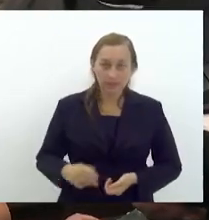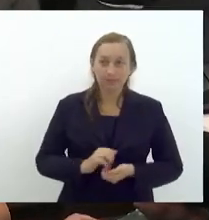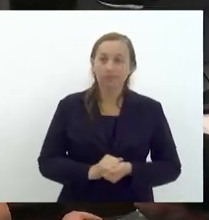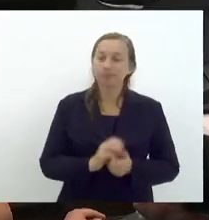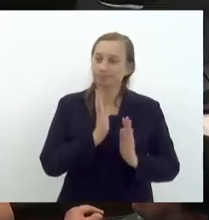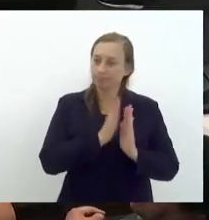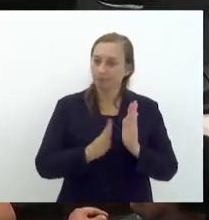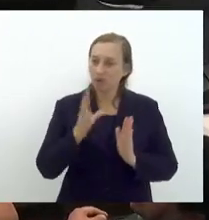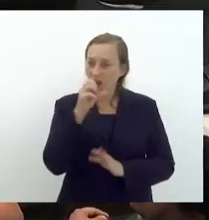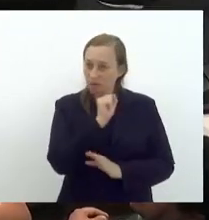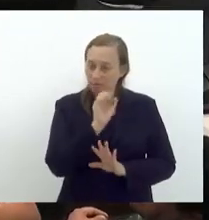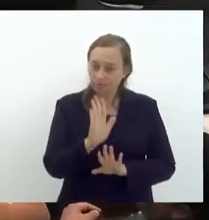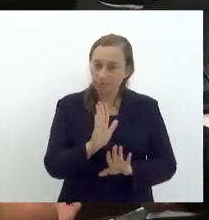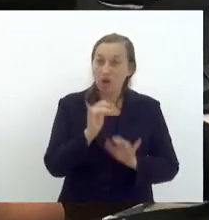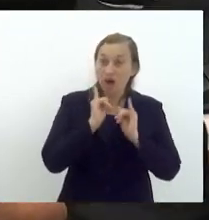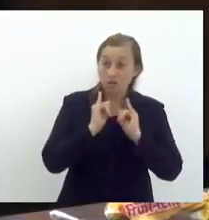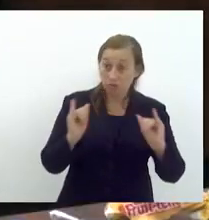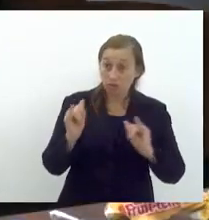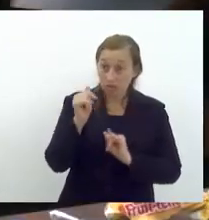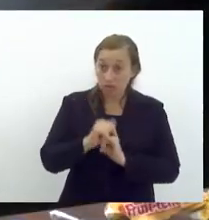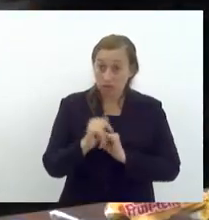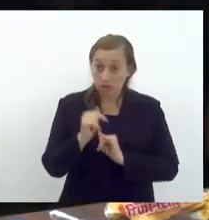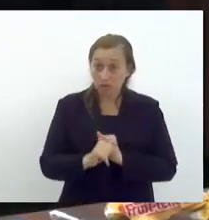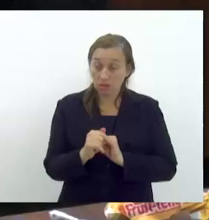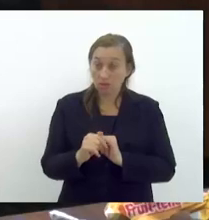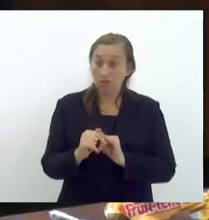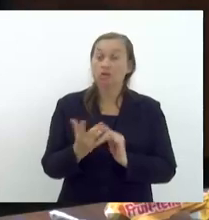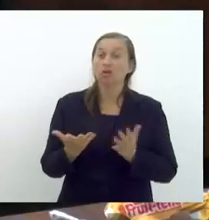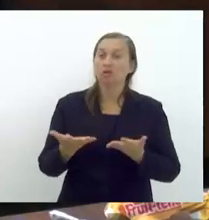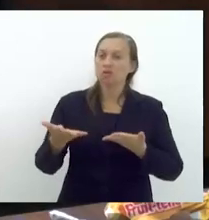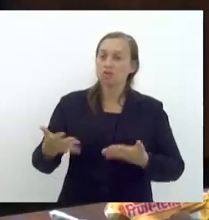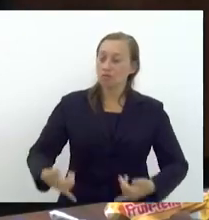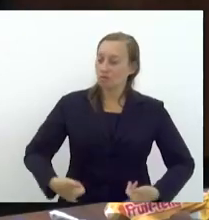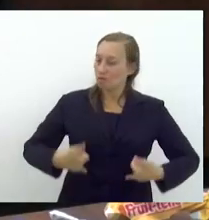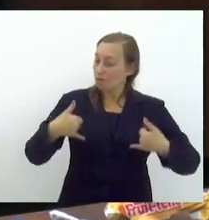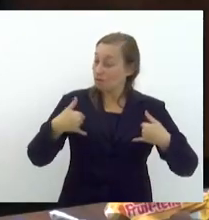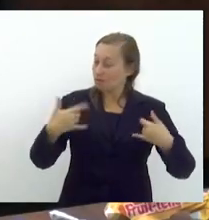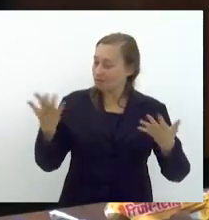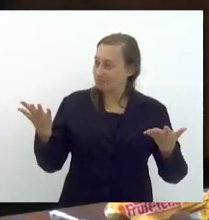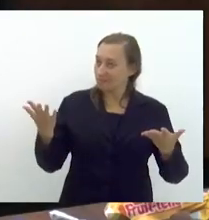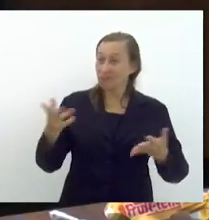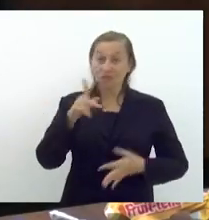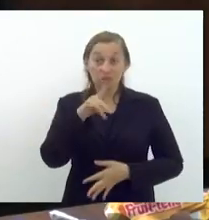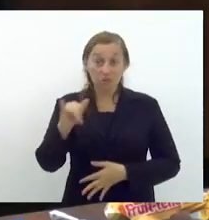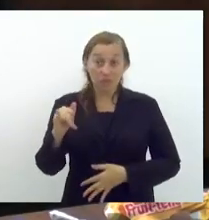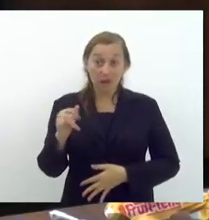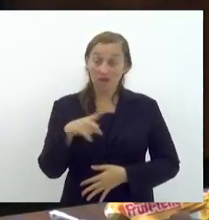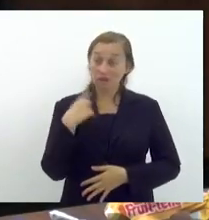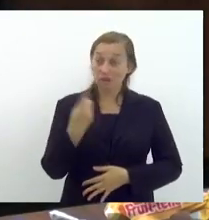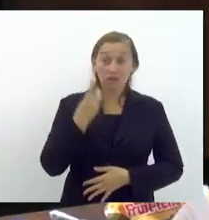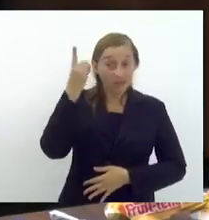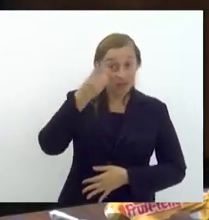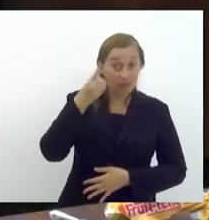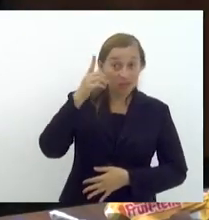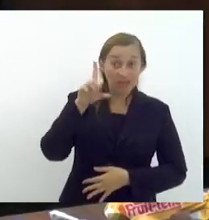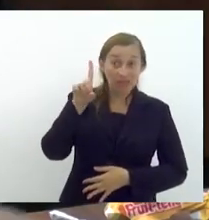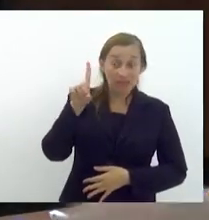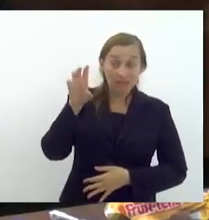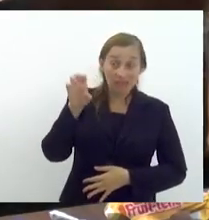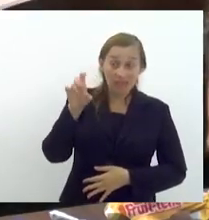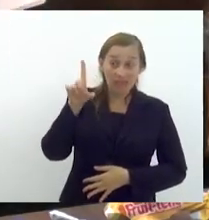rapidinho só para poder anunciar aqui uma honra uma presença ilustre do pai do nosso Deputado delaroli